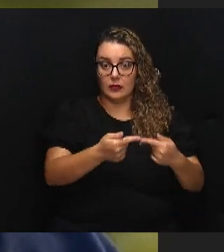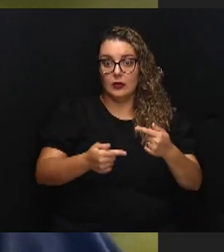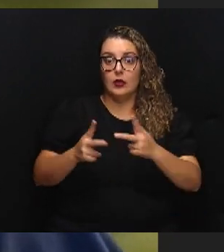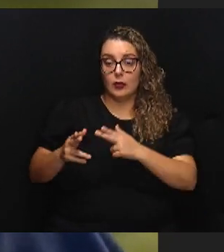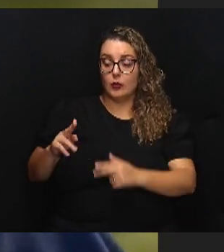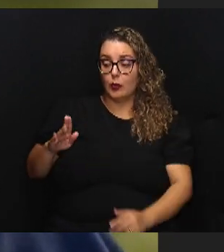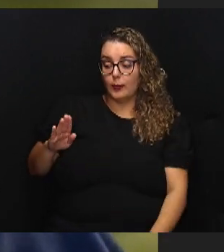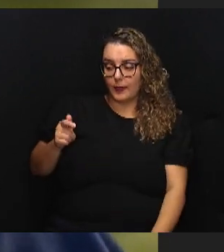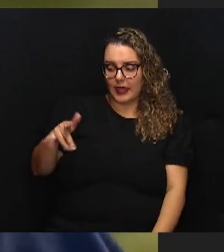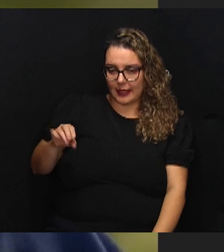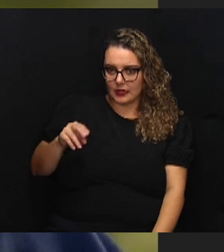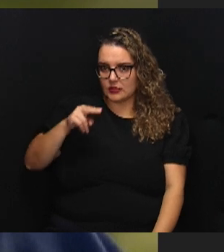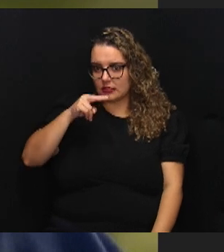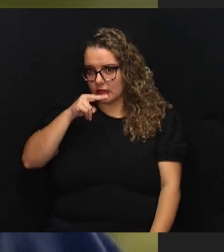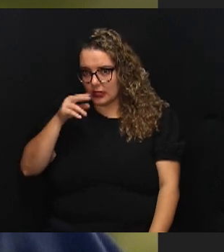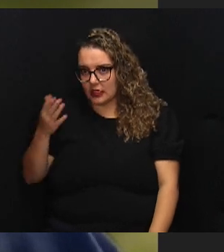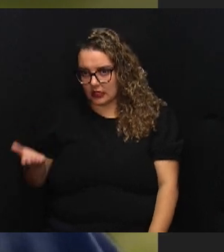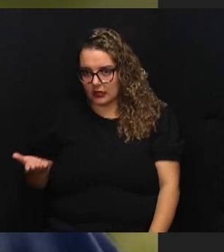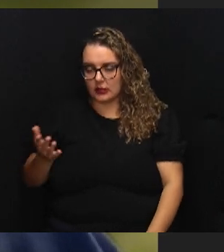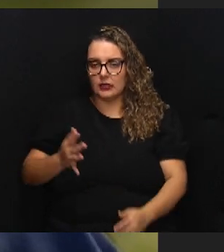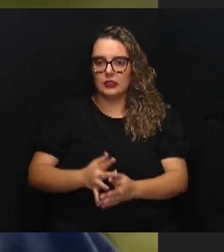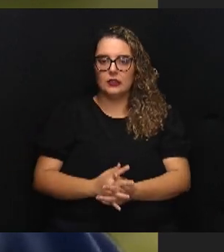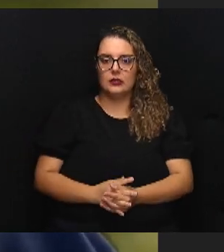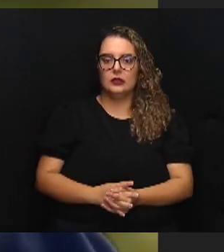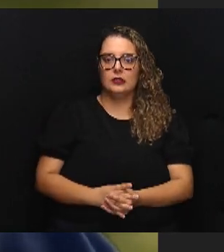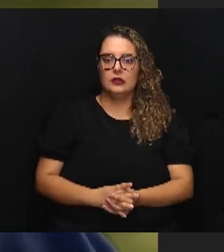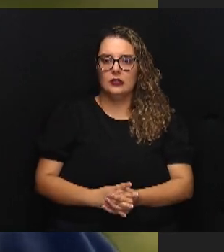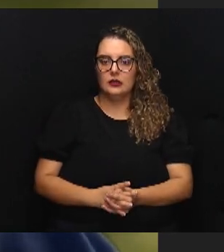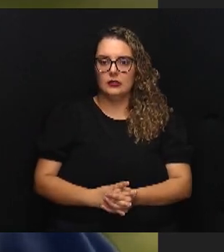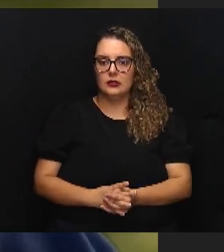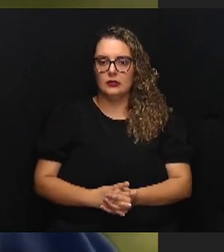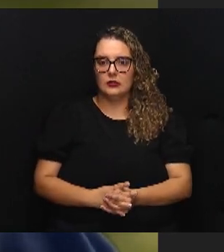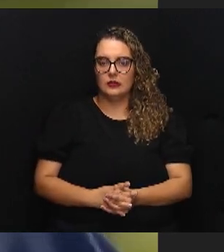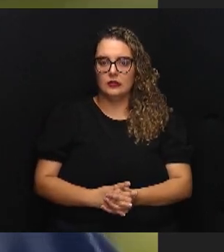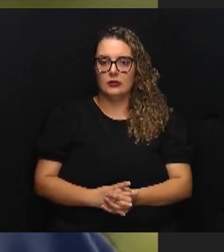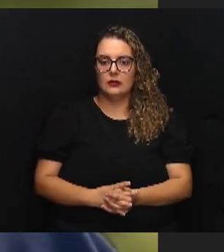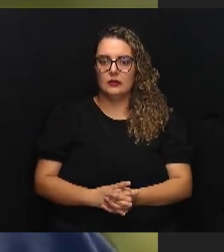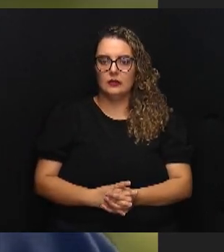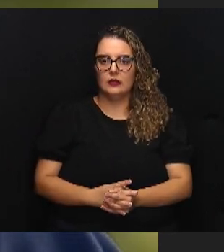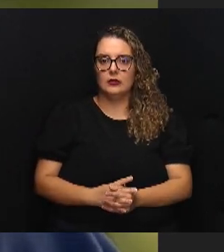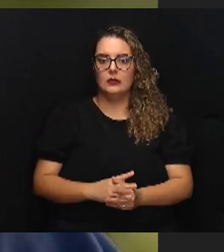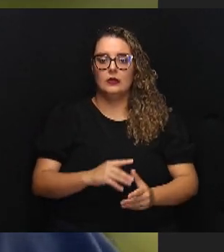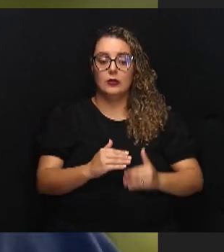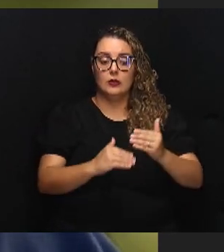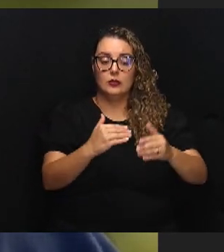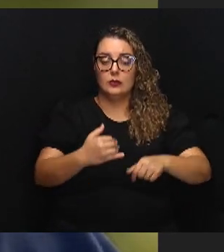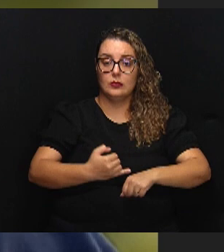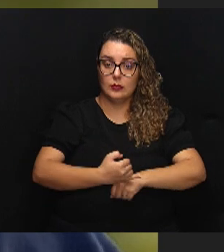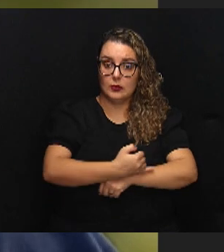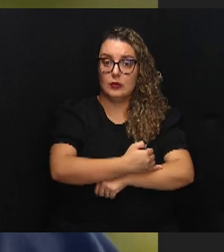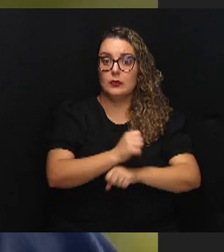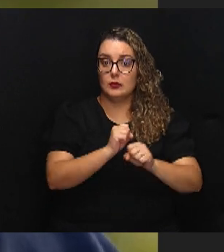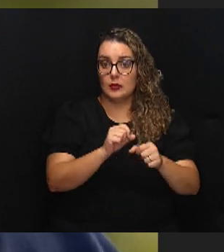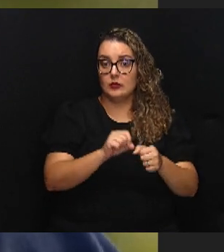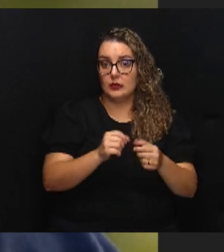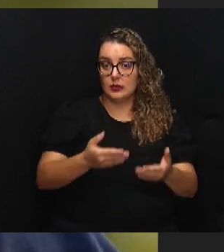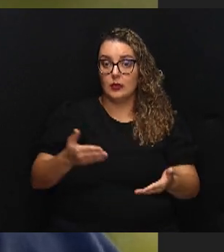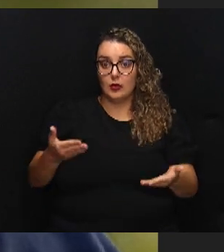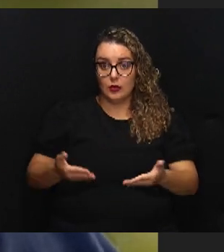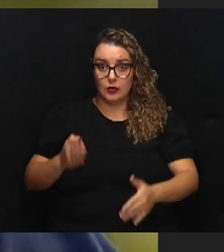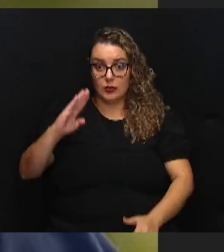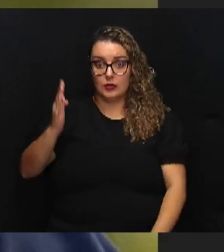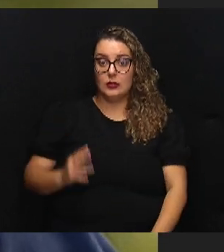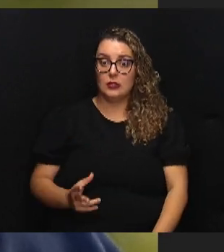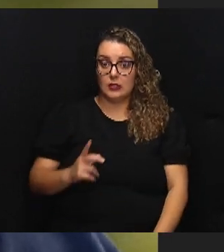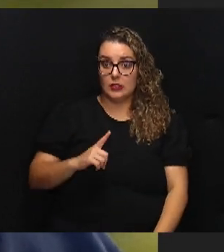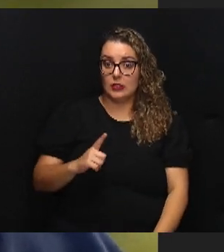cana-de-açúcar, teria que se construir uma infraestrutura para poder fazer isso. Hoje, no Brasil, já existem 2